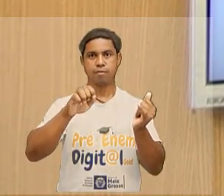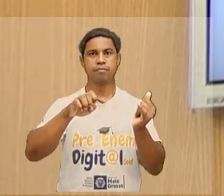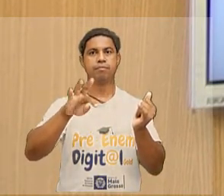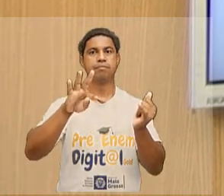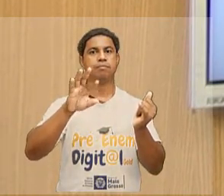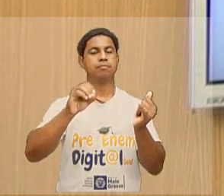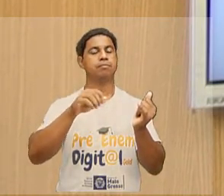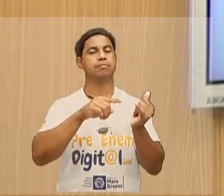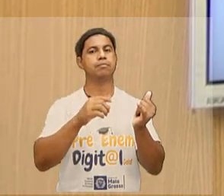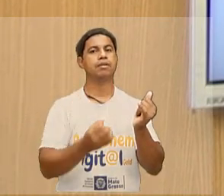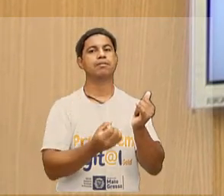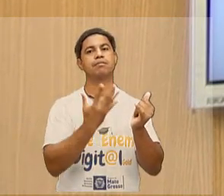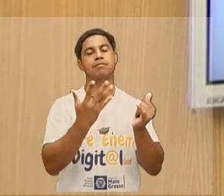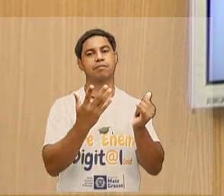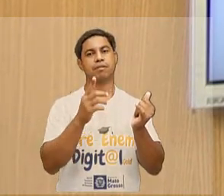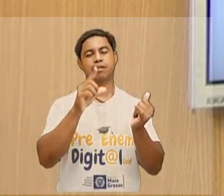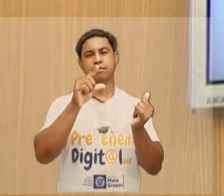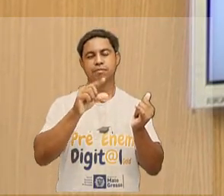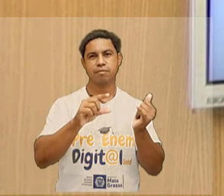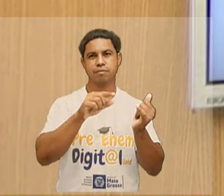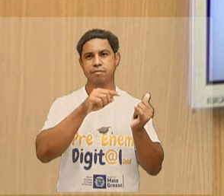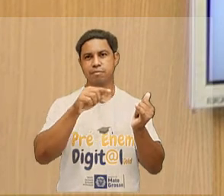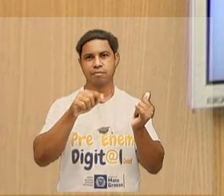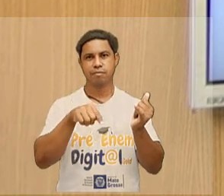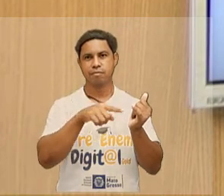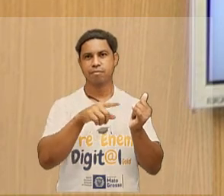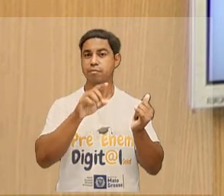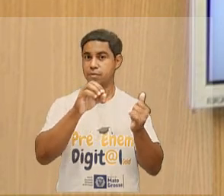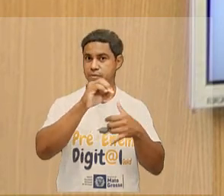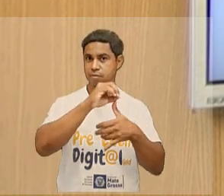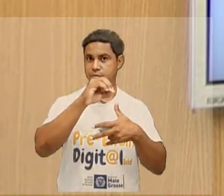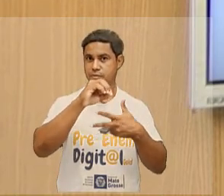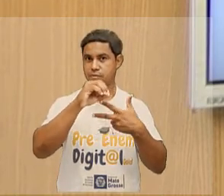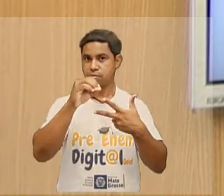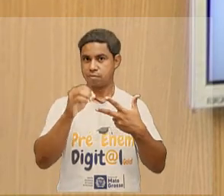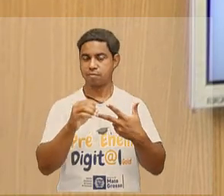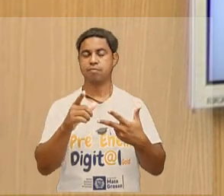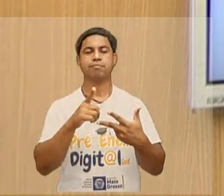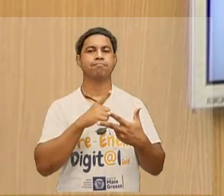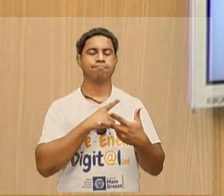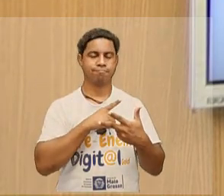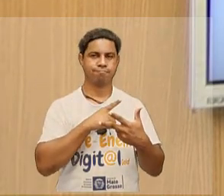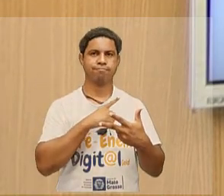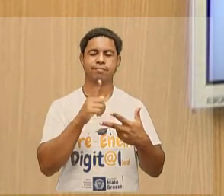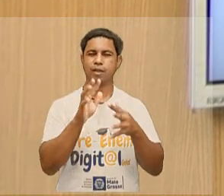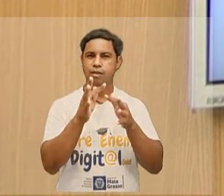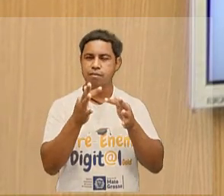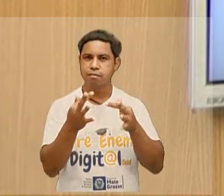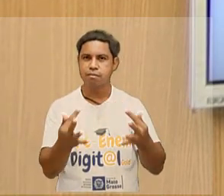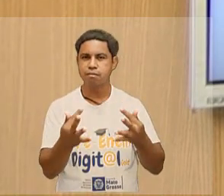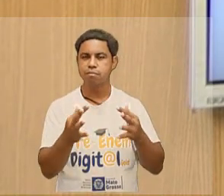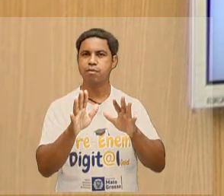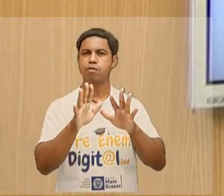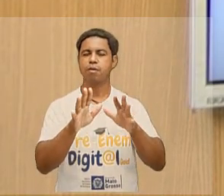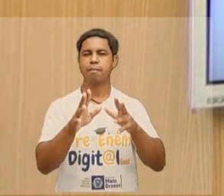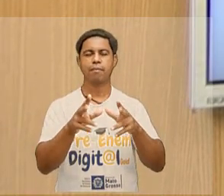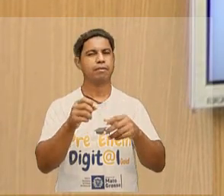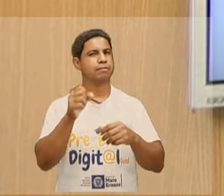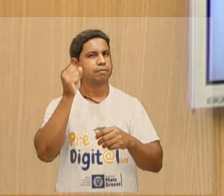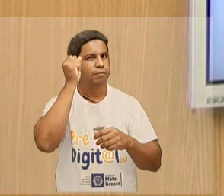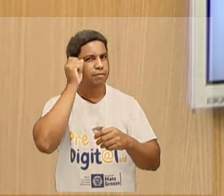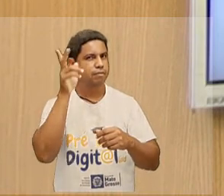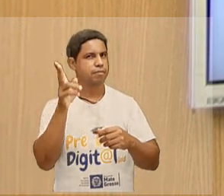acontecer? Eu crio um circuito fechado. Isso entra no vestibular? Sim. De maneira simples, mas que exige uma